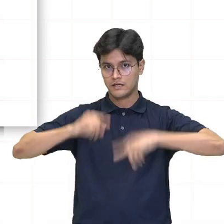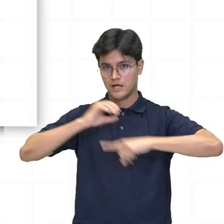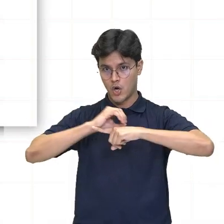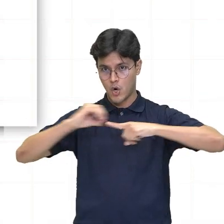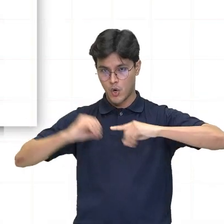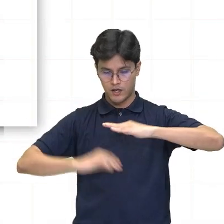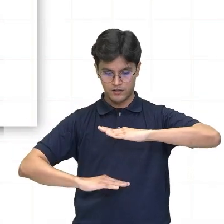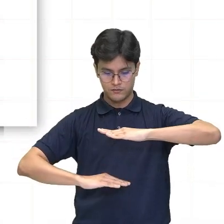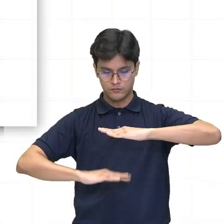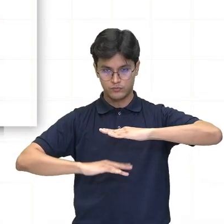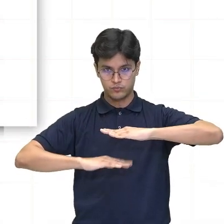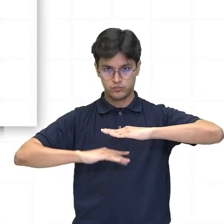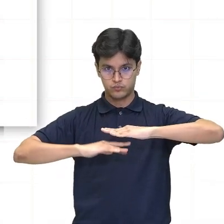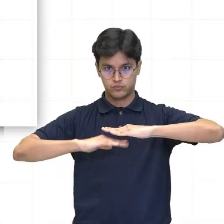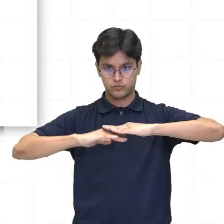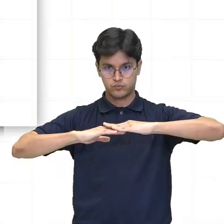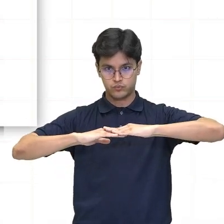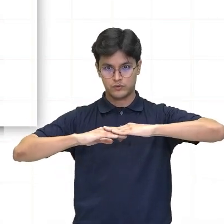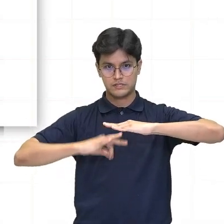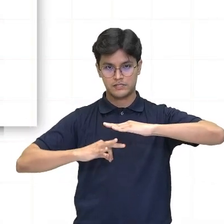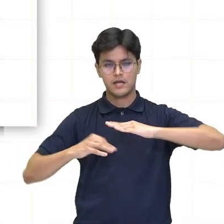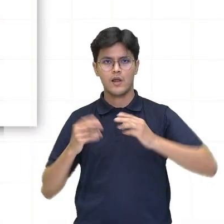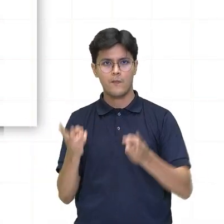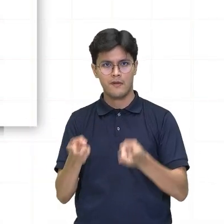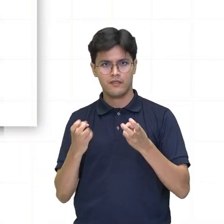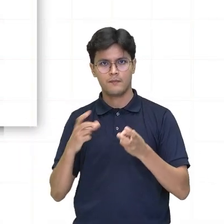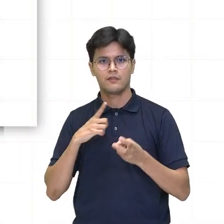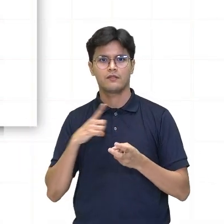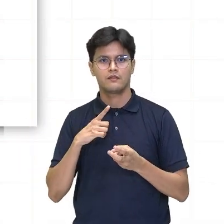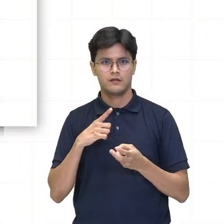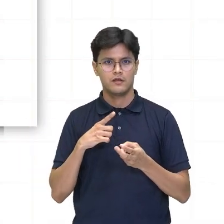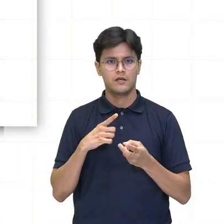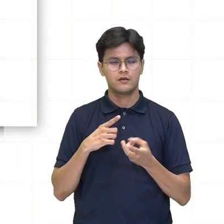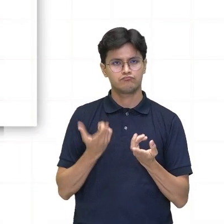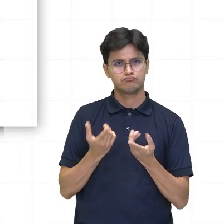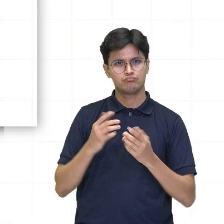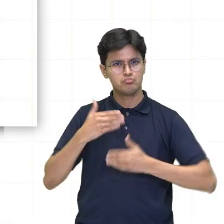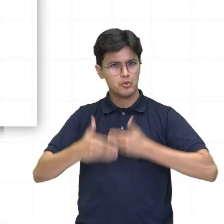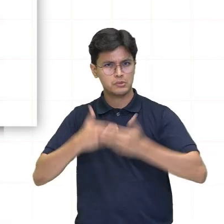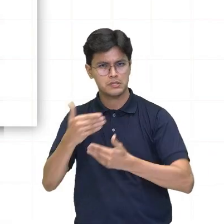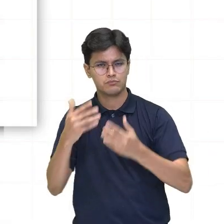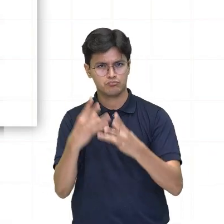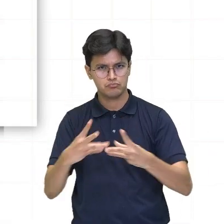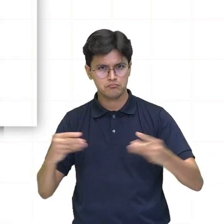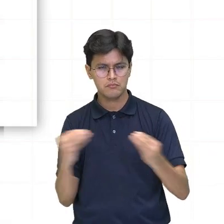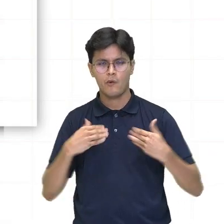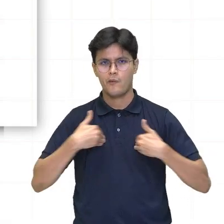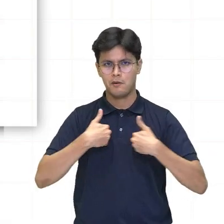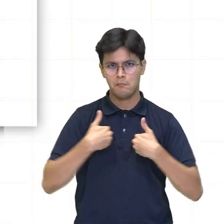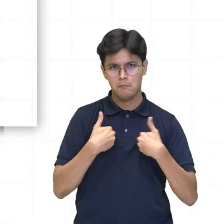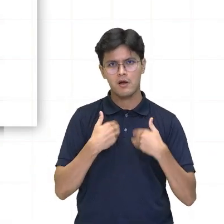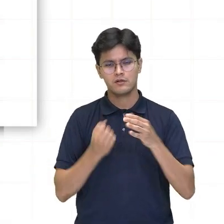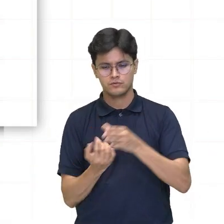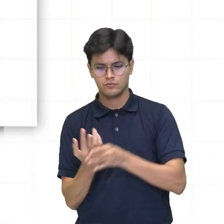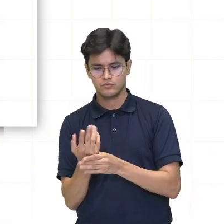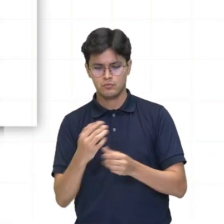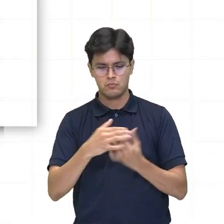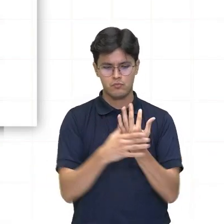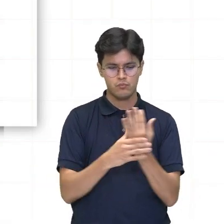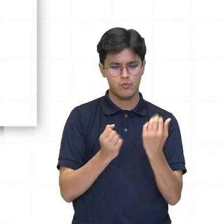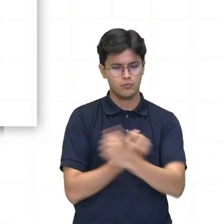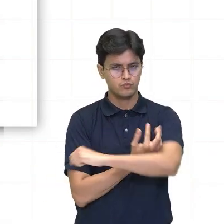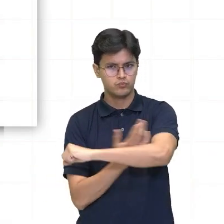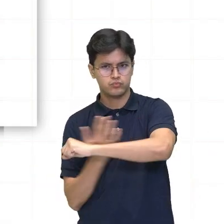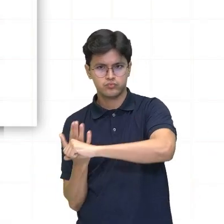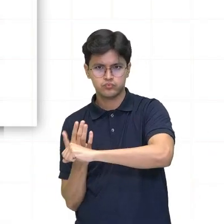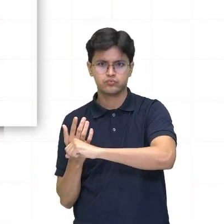de decomposição de animais, vegetais, e aí nós temos cada uma das camadas, olha, e a profundidade dessas camadas,